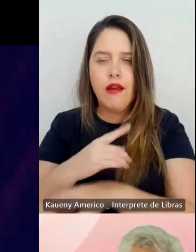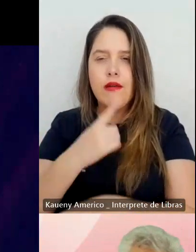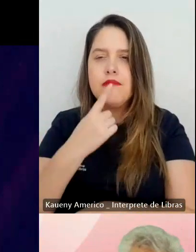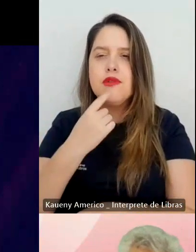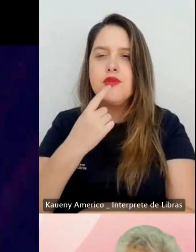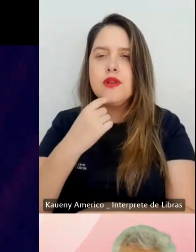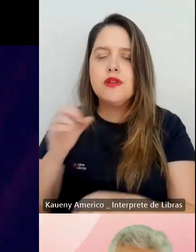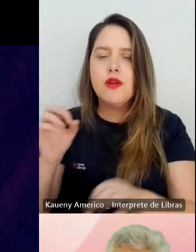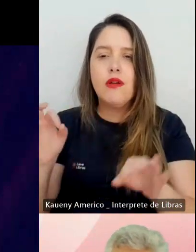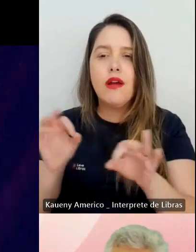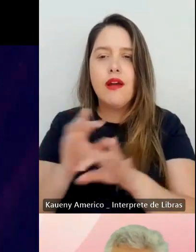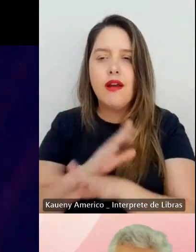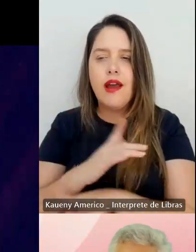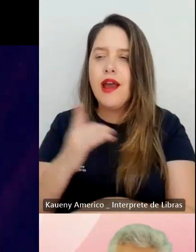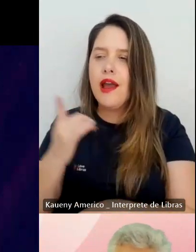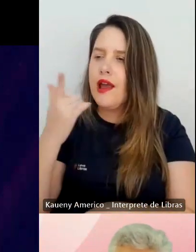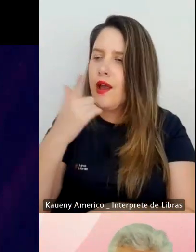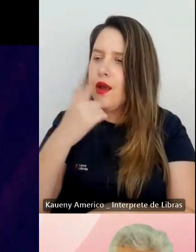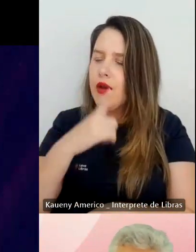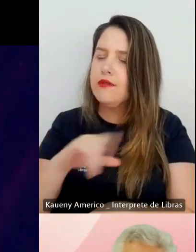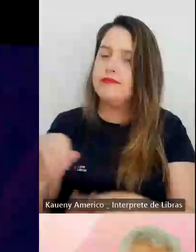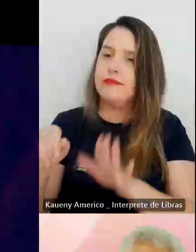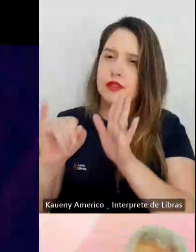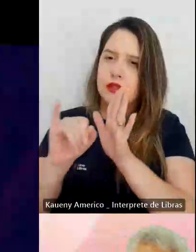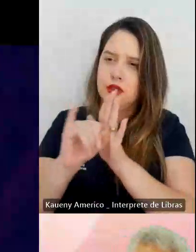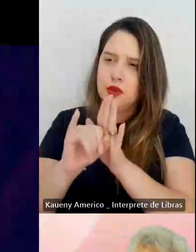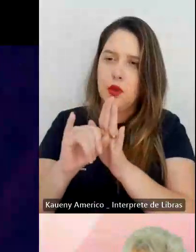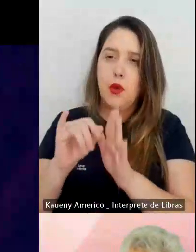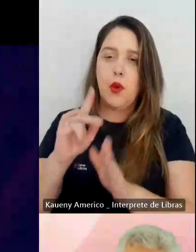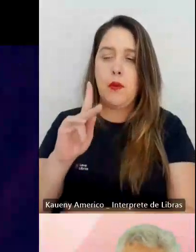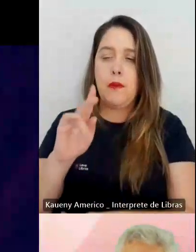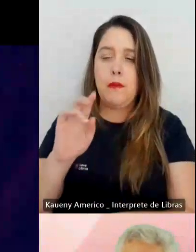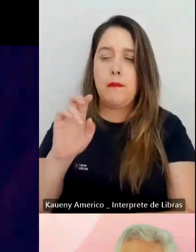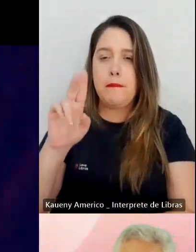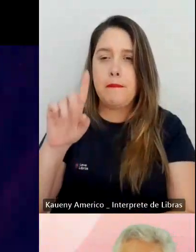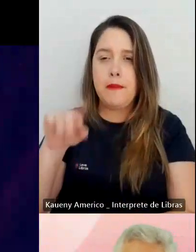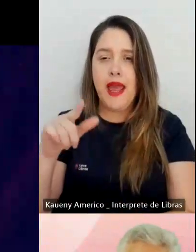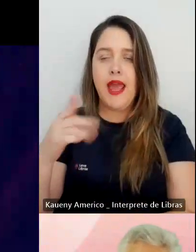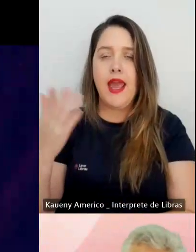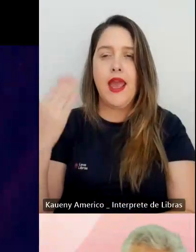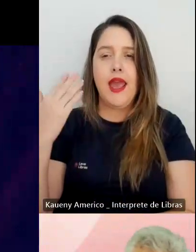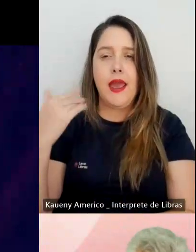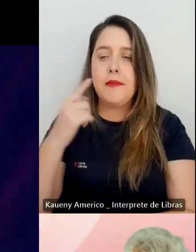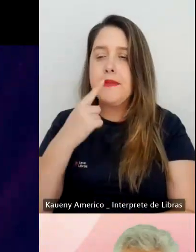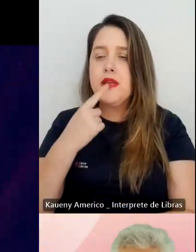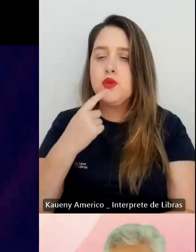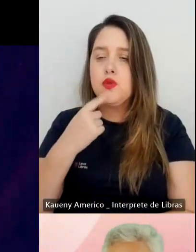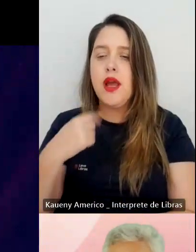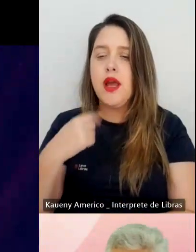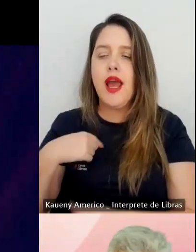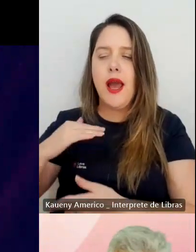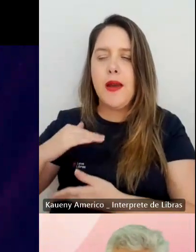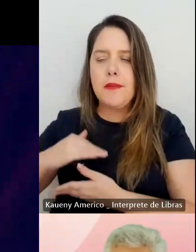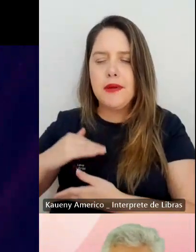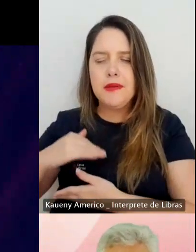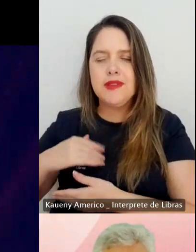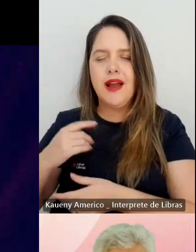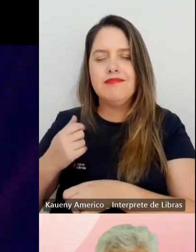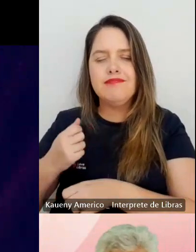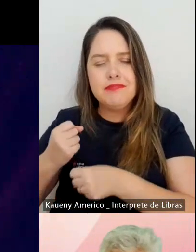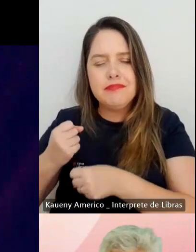vão conseguir se identificar. Período pré-menstrual, a mama está mais túrgida, a mama está mais densa, a mama está pesada, a mama